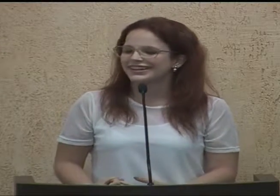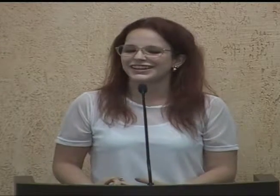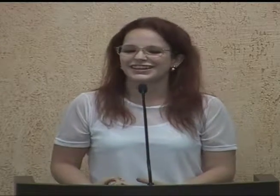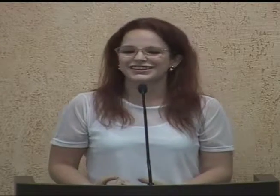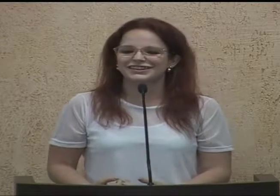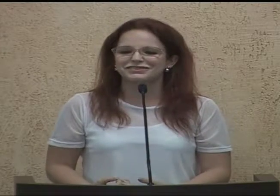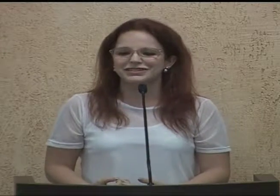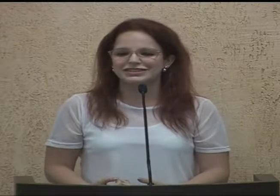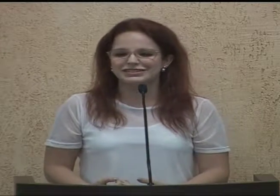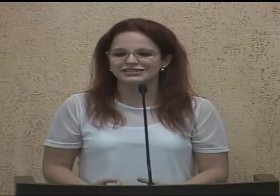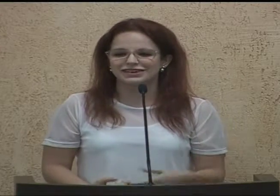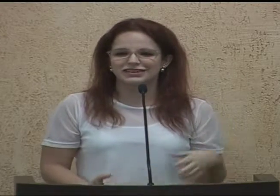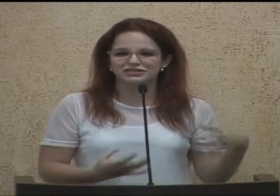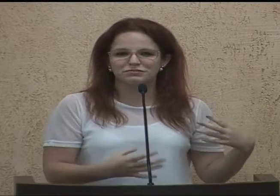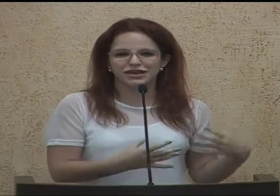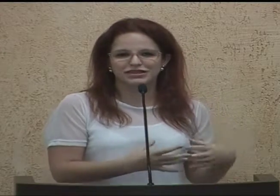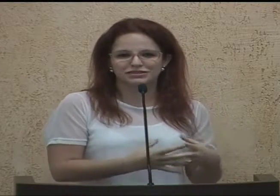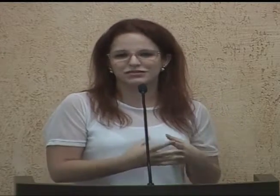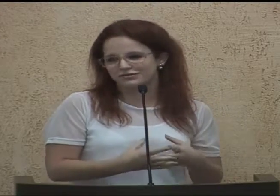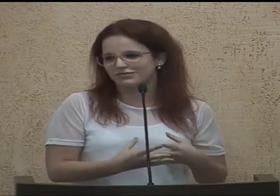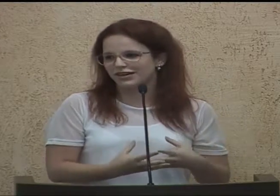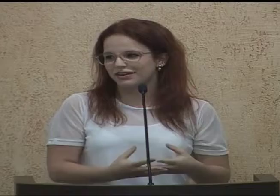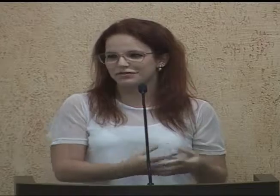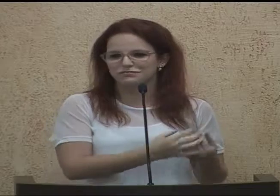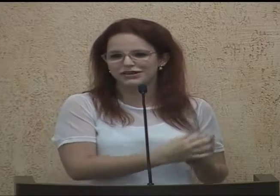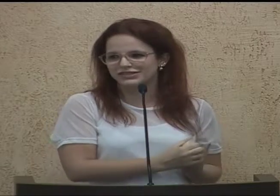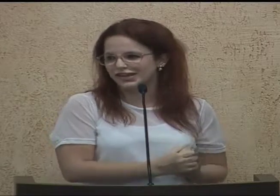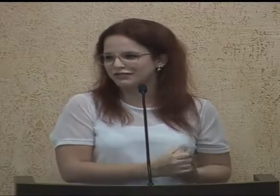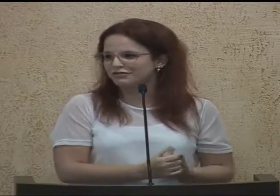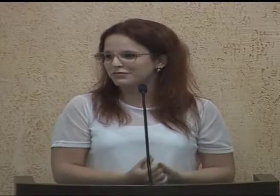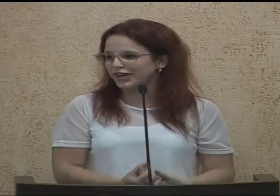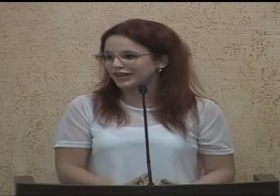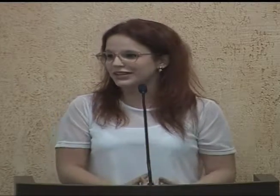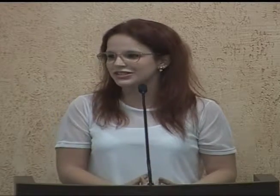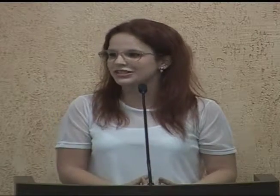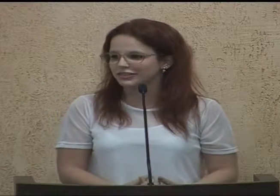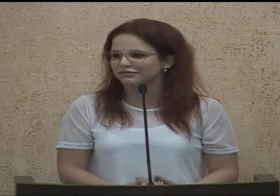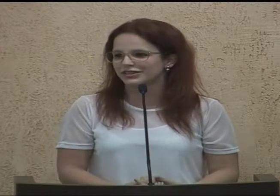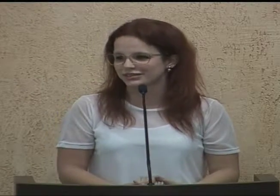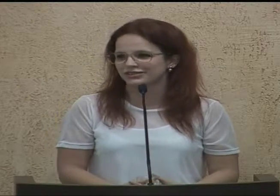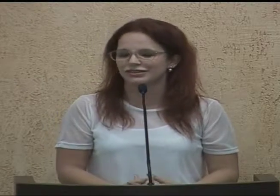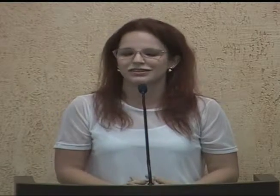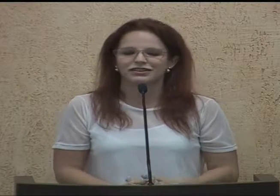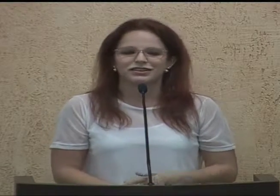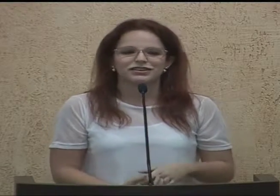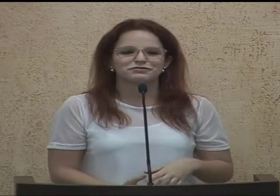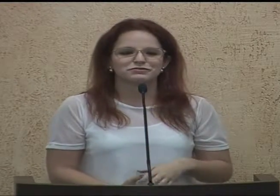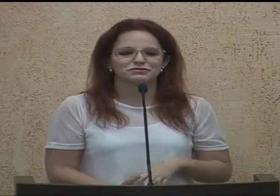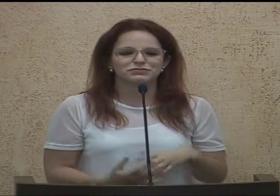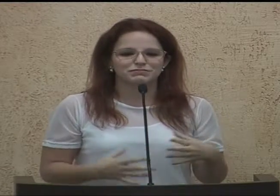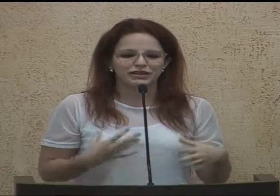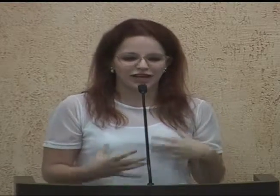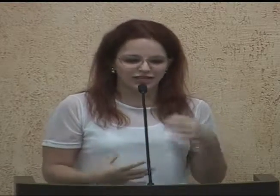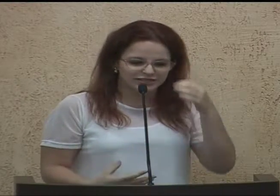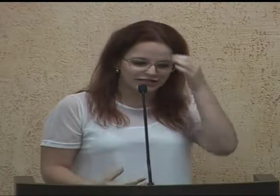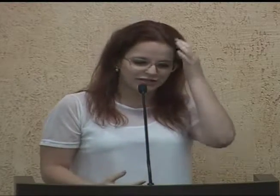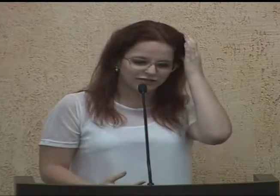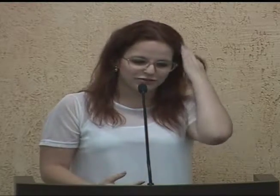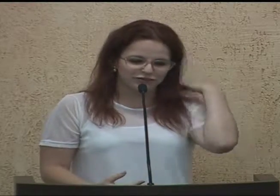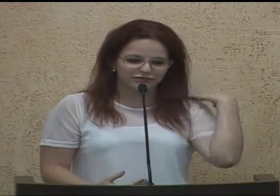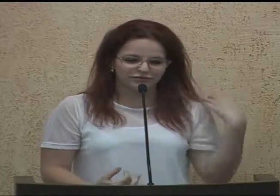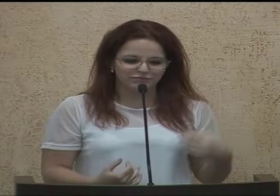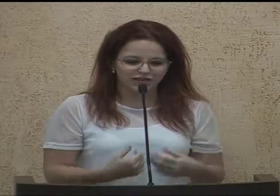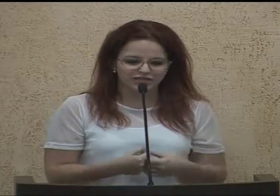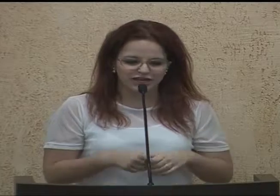retida. Então, eles começam a viver o passado como característica da doença. Eu costumo explicar